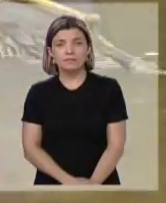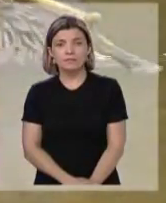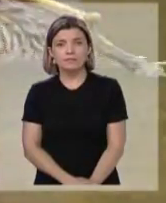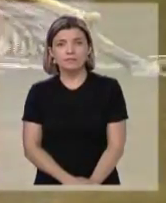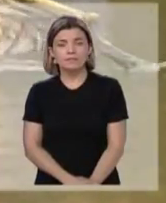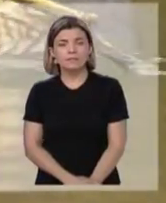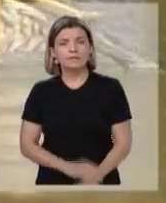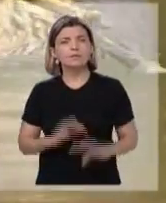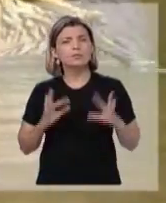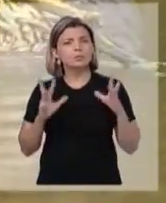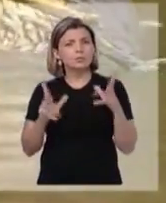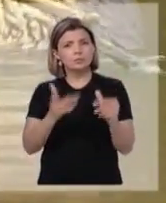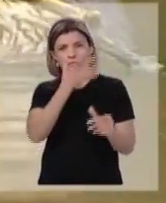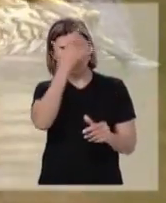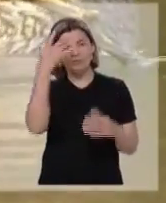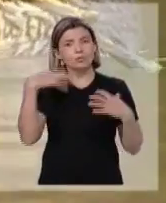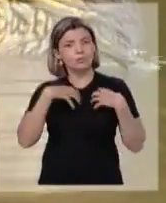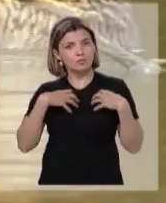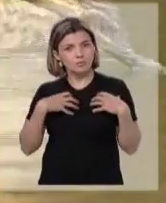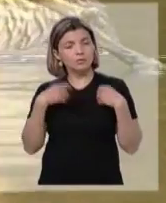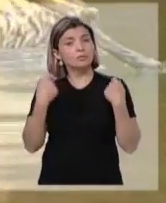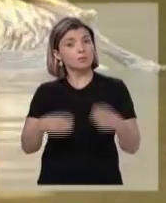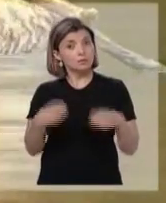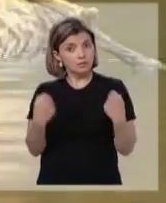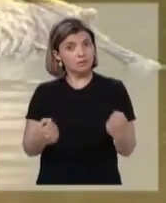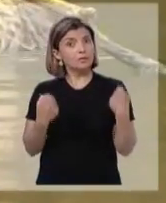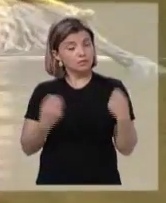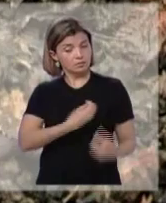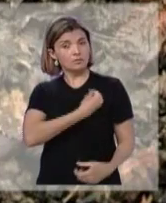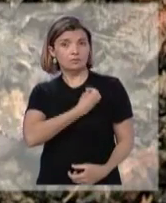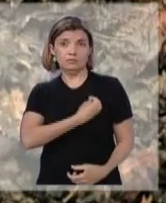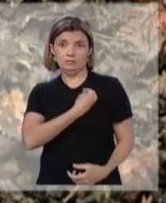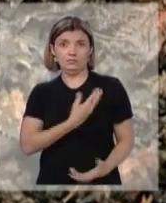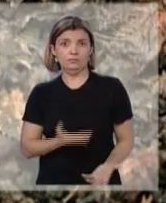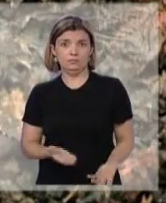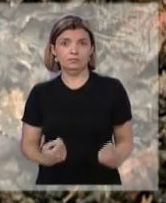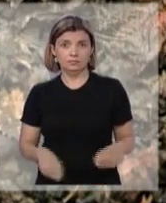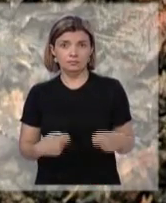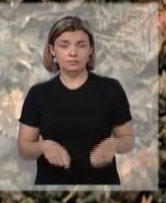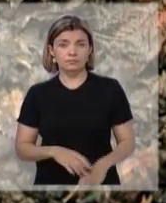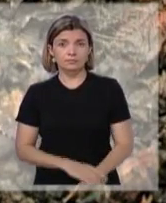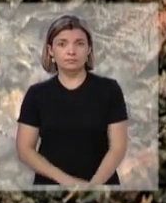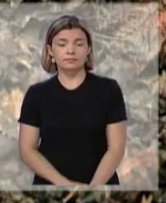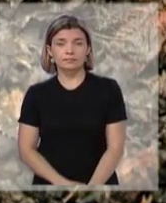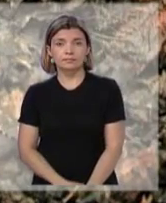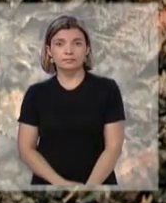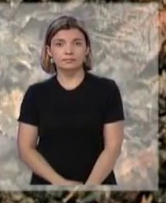Afinal, todos os seres vivos precisam de energia para sobreviver.